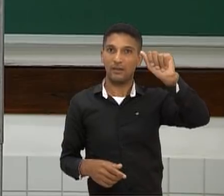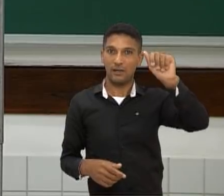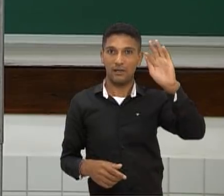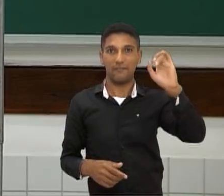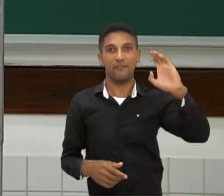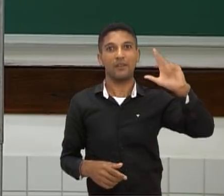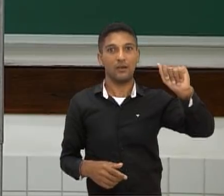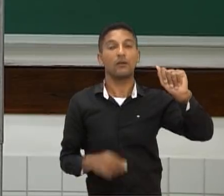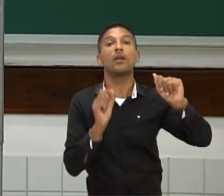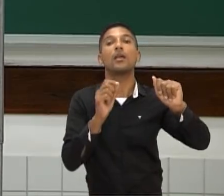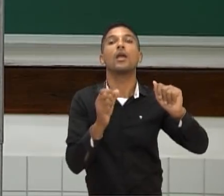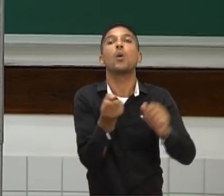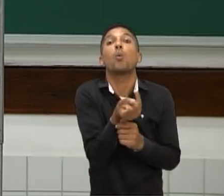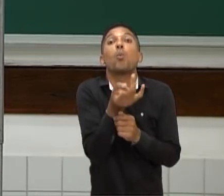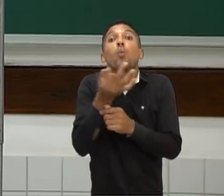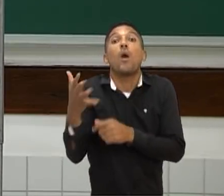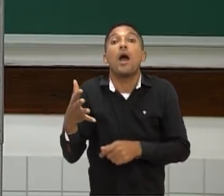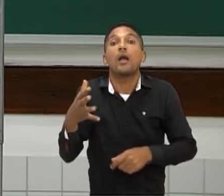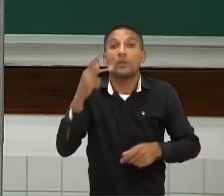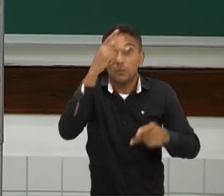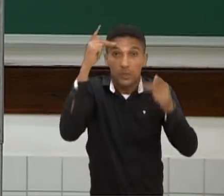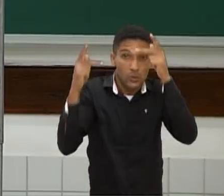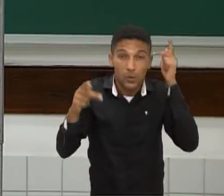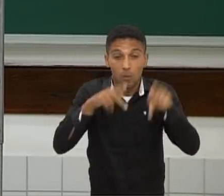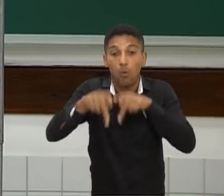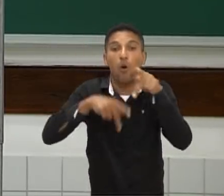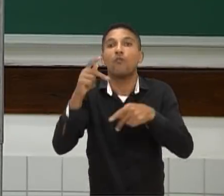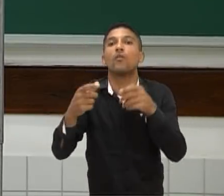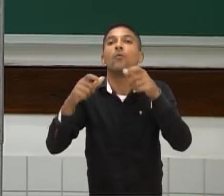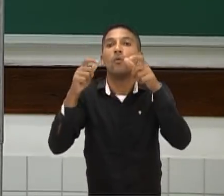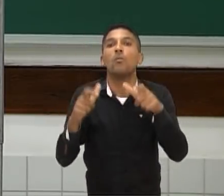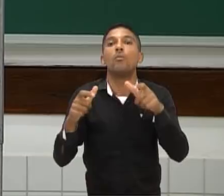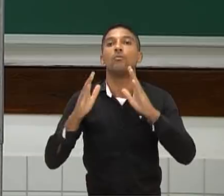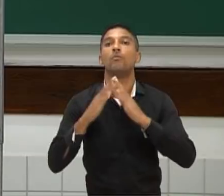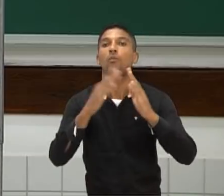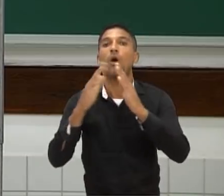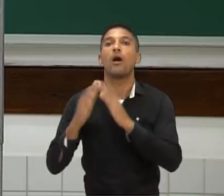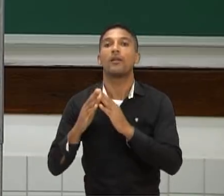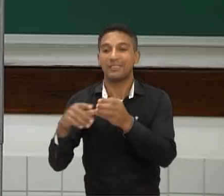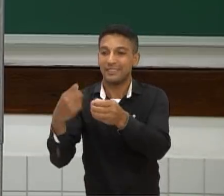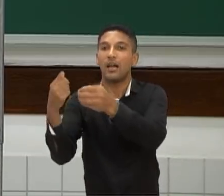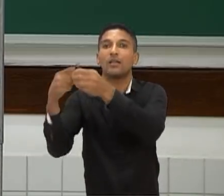concentram mais a população e a que concentram menos e o porquê.